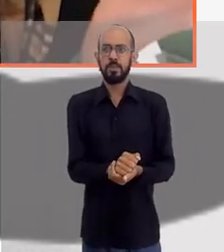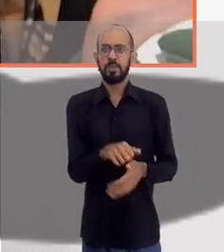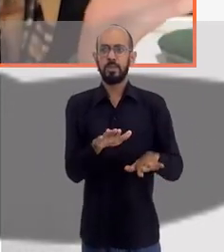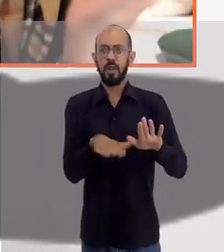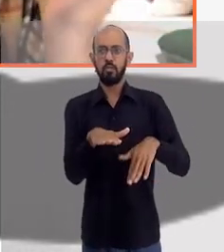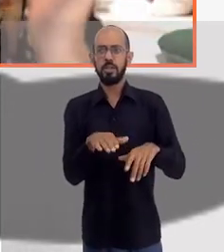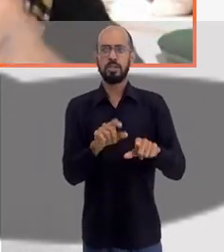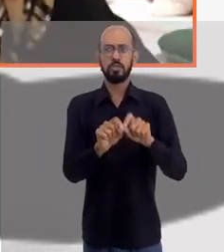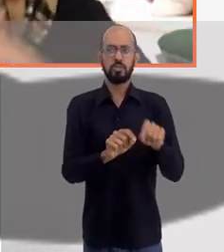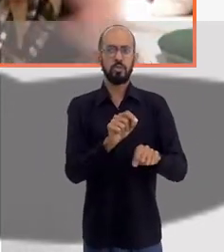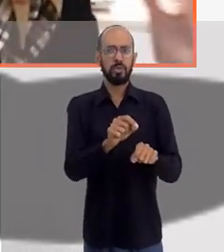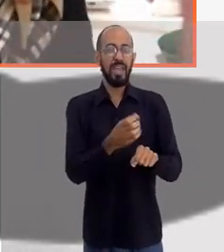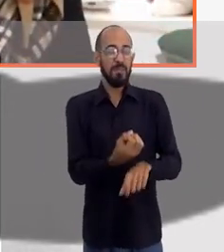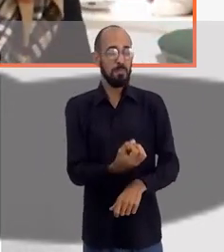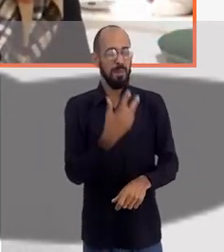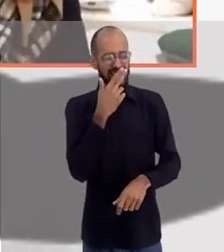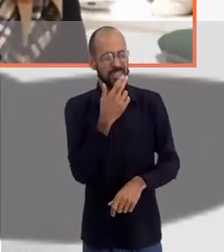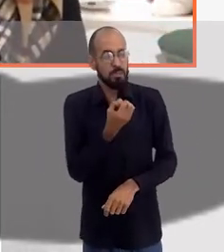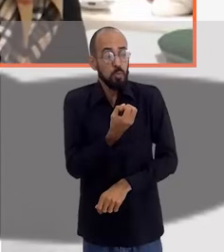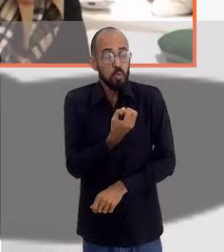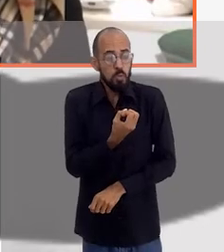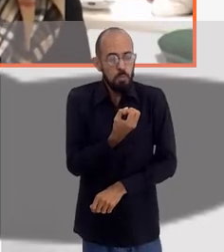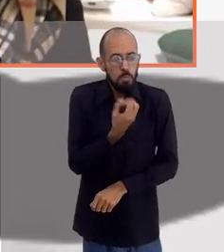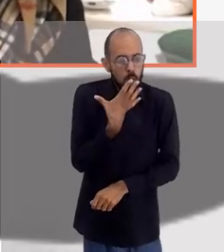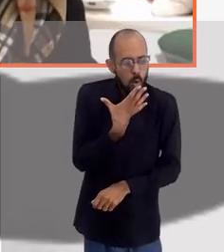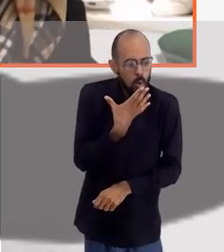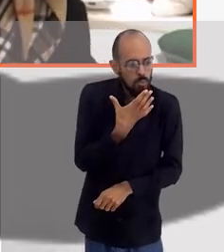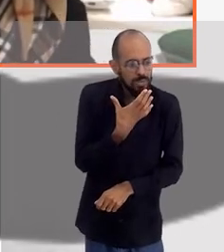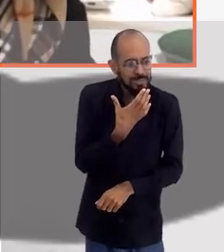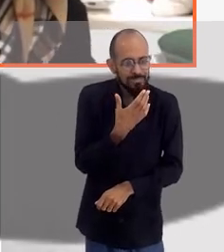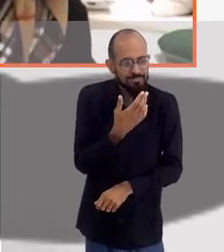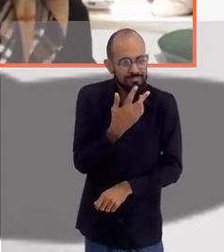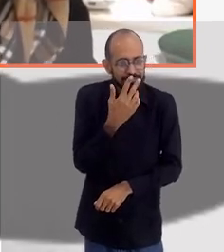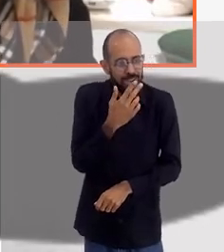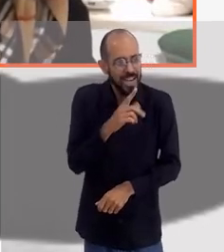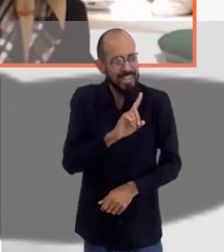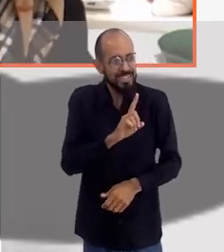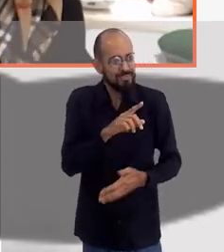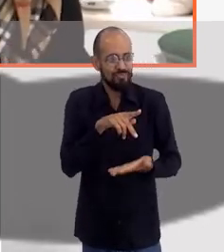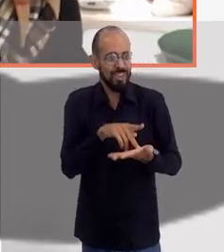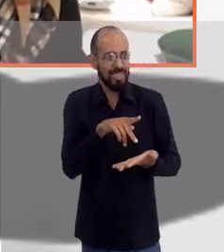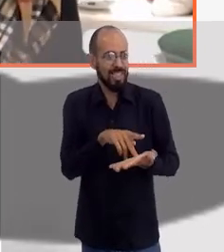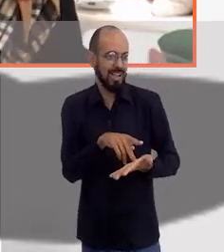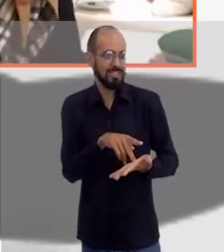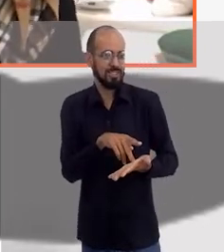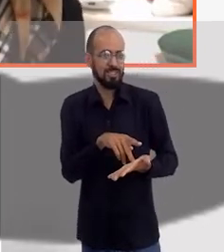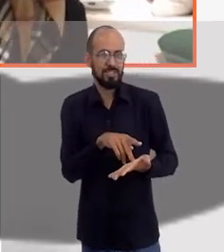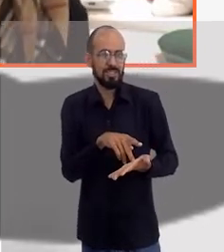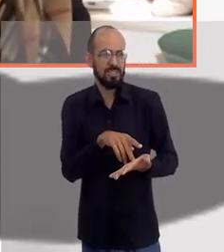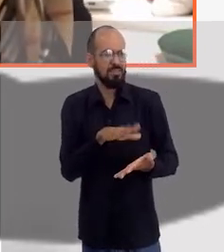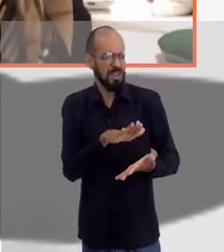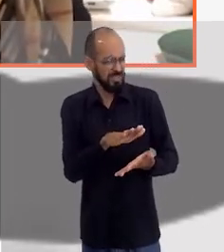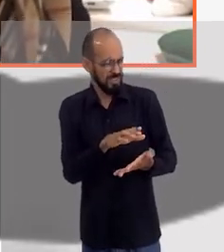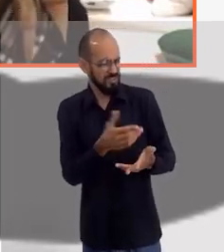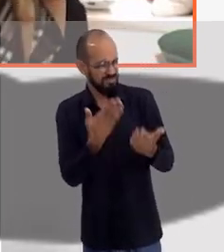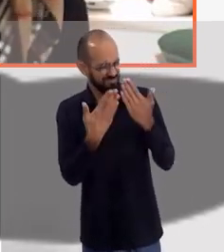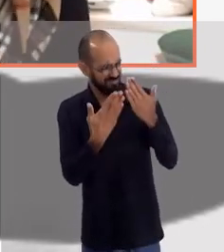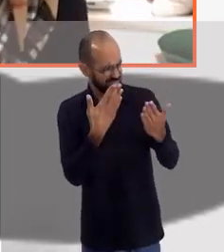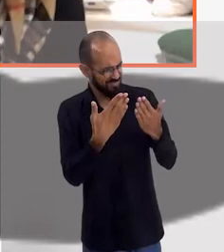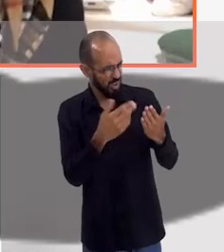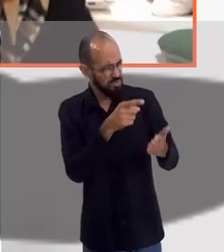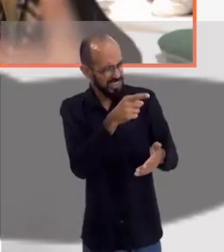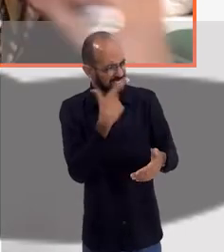subtítulo é aquela coisa é bom demais para ser verdade você sente isso em algum momento quer dizer que você falar pera aí mas que você tá ganhando